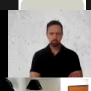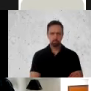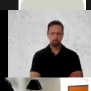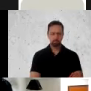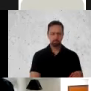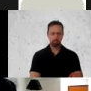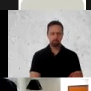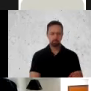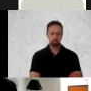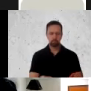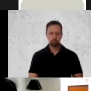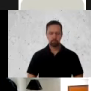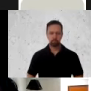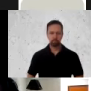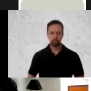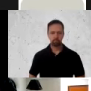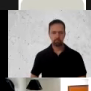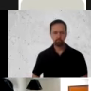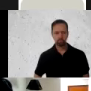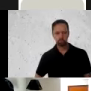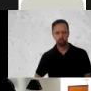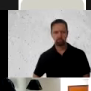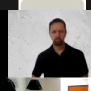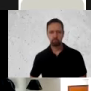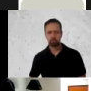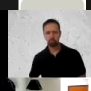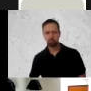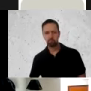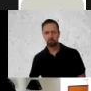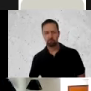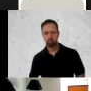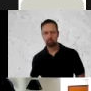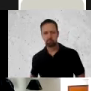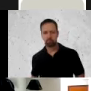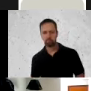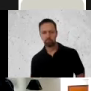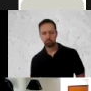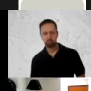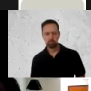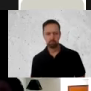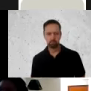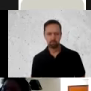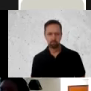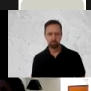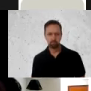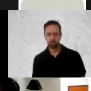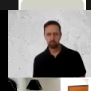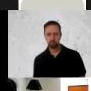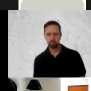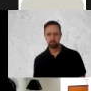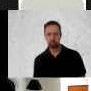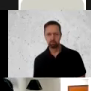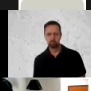porque há uma restrição aí, digamos, de crédito nas empresas e às vezes elas não trabalham da forma mais eficiente por não haver maquinário,